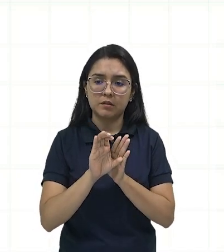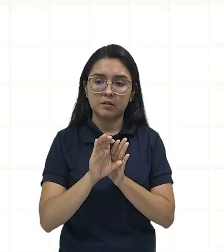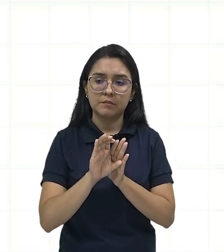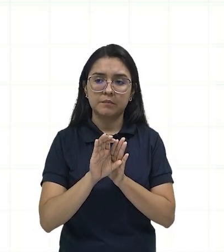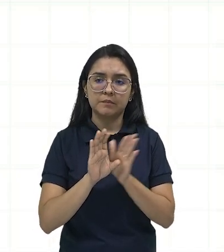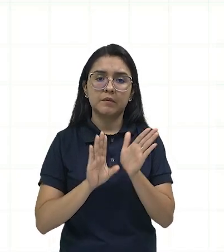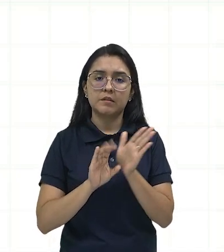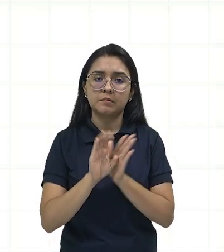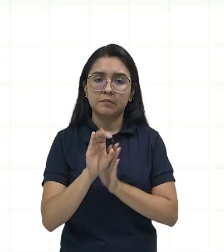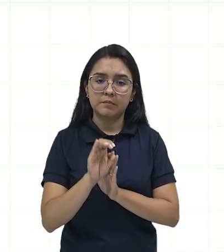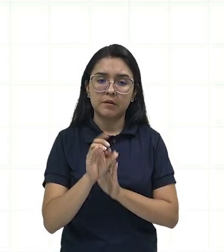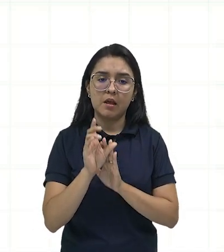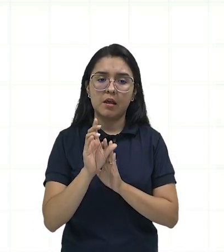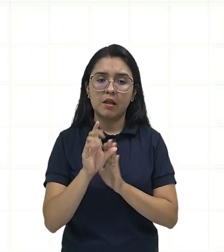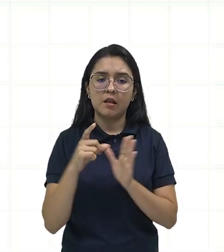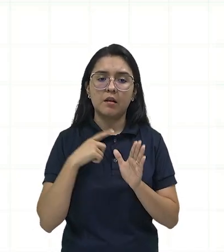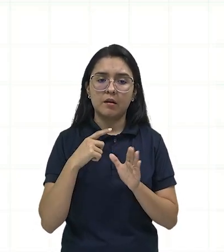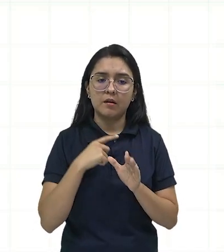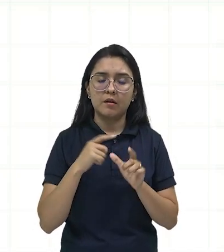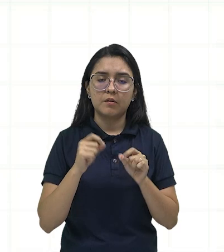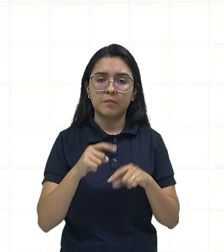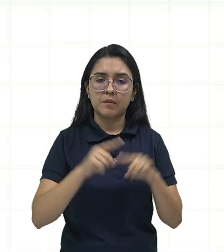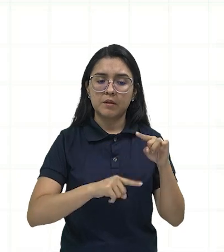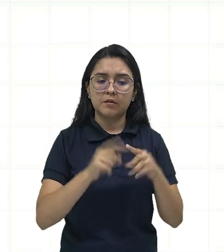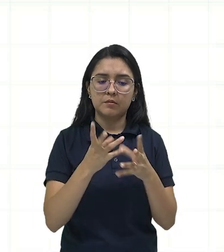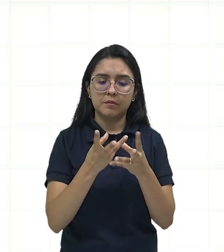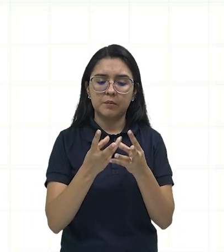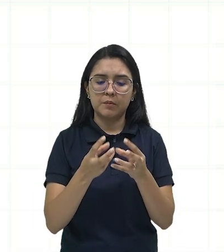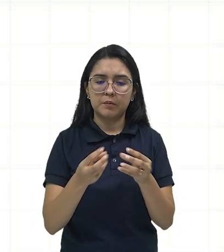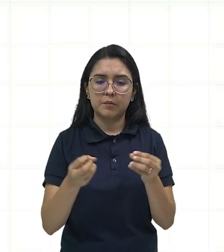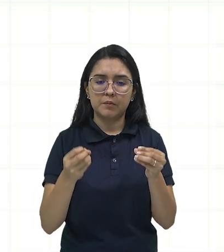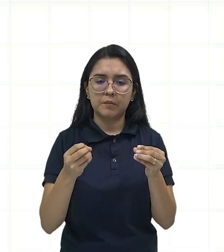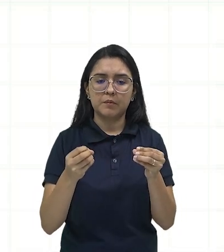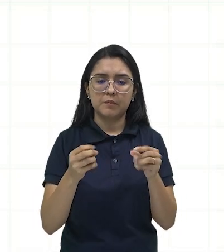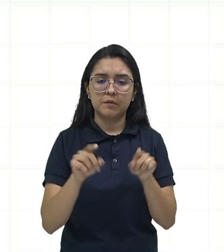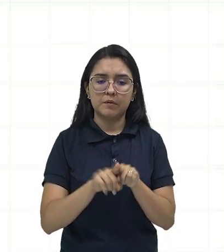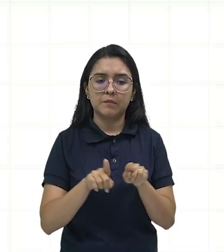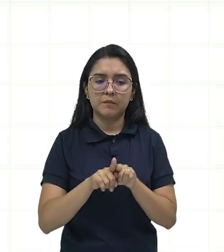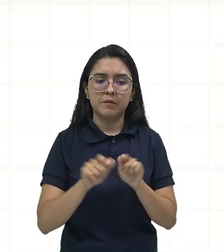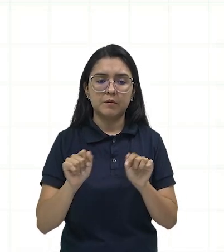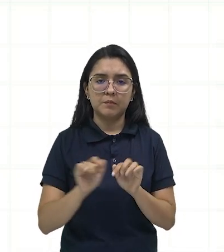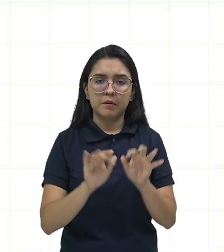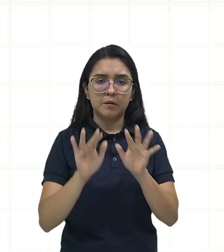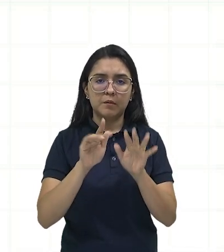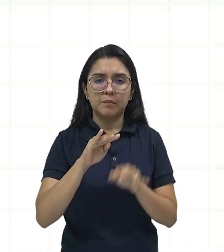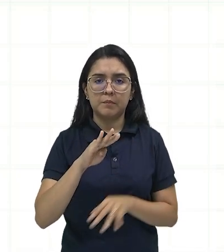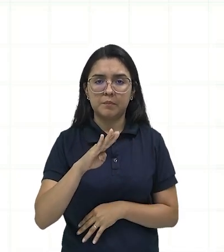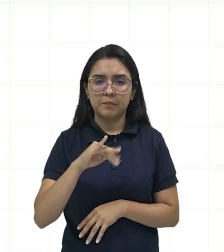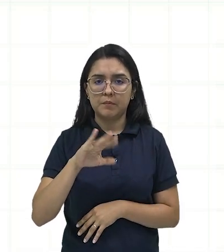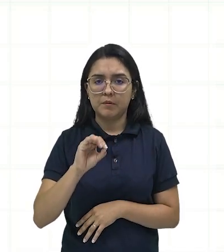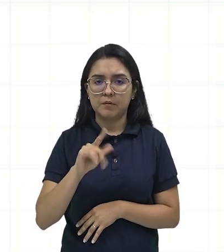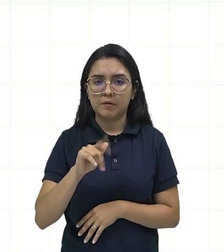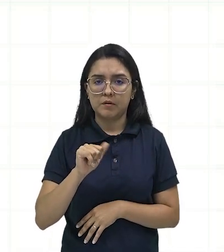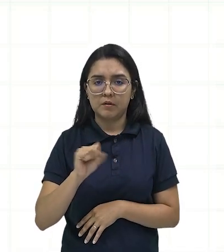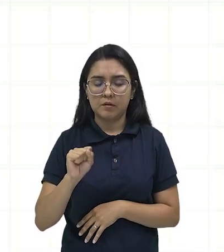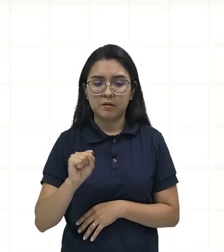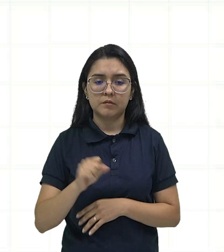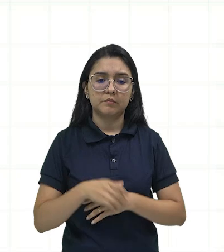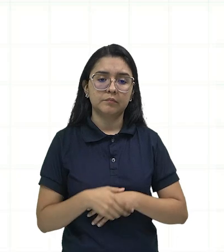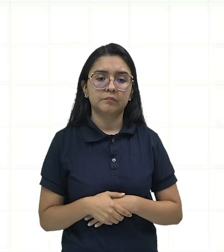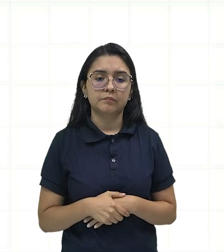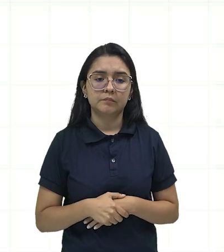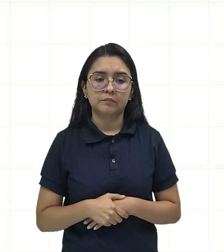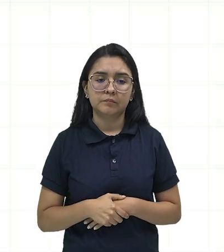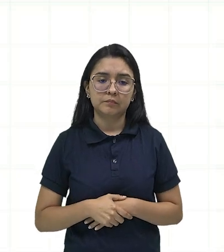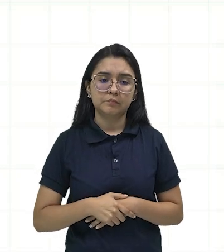essas bactérias irão decompor o material e irão liberar o biogás, né? O resíduo,